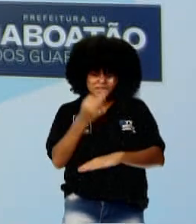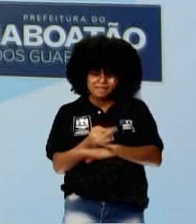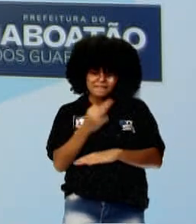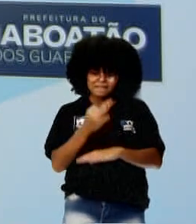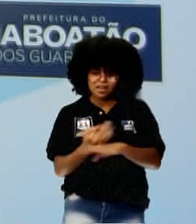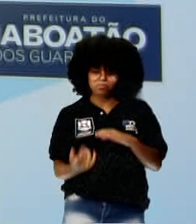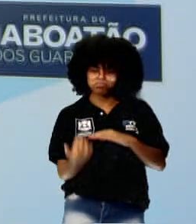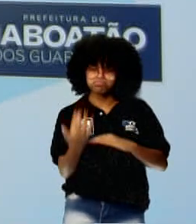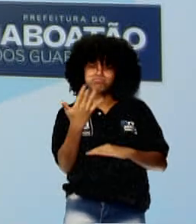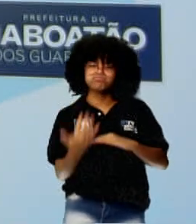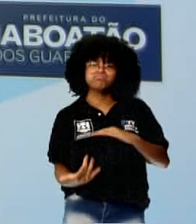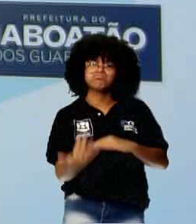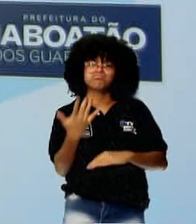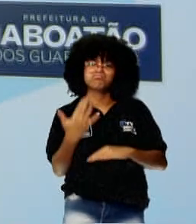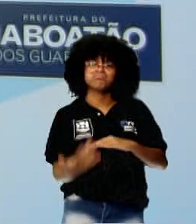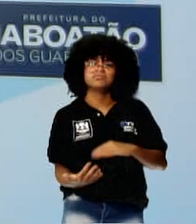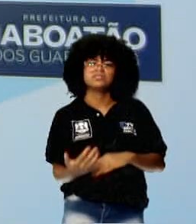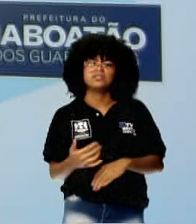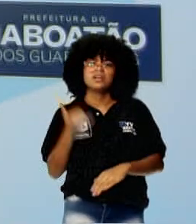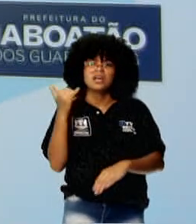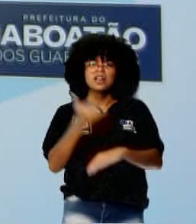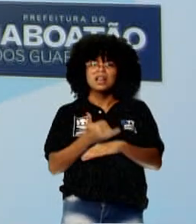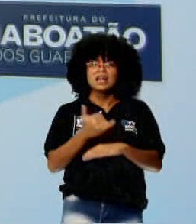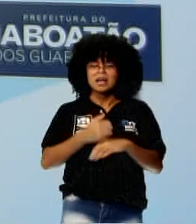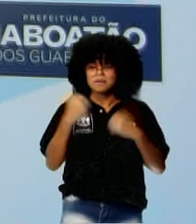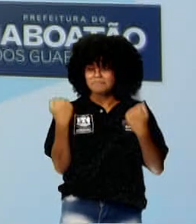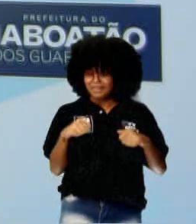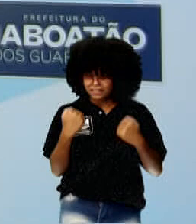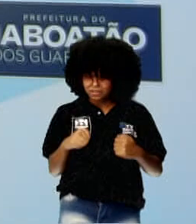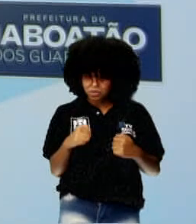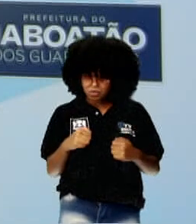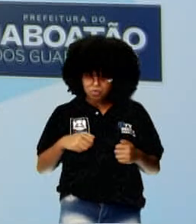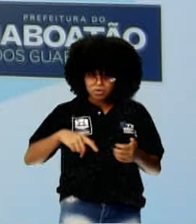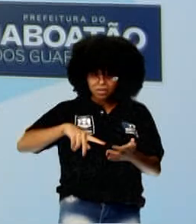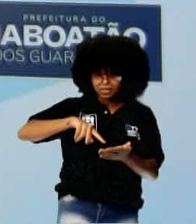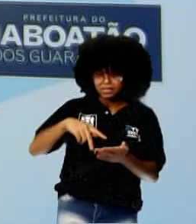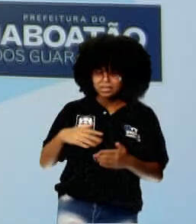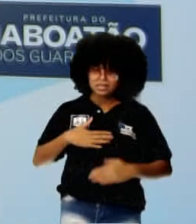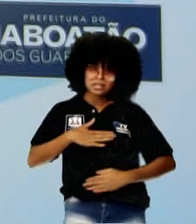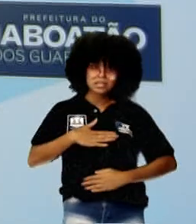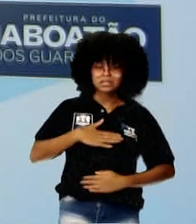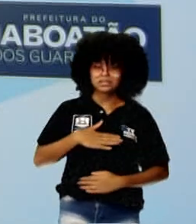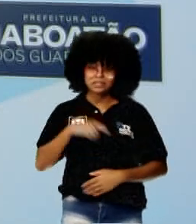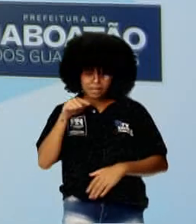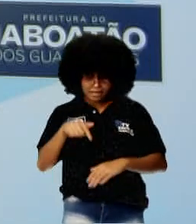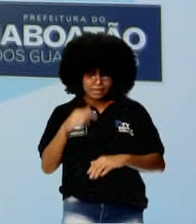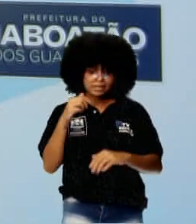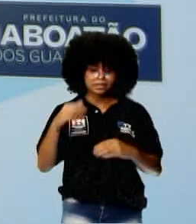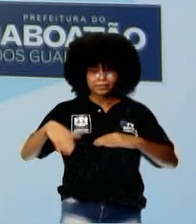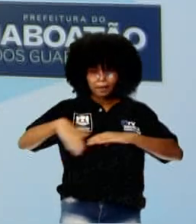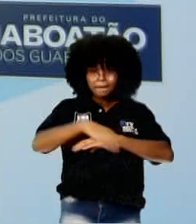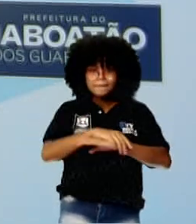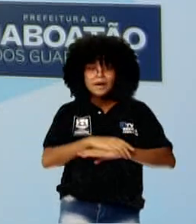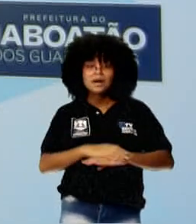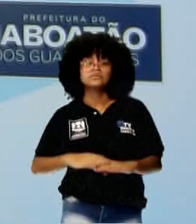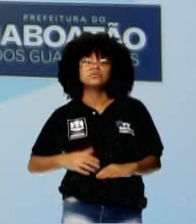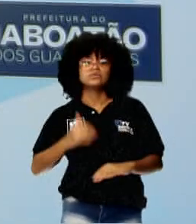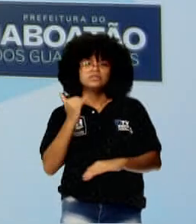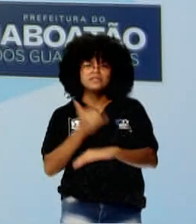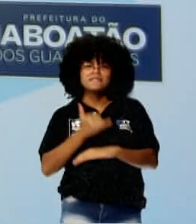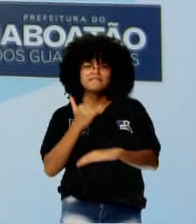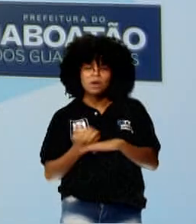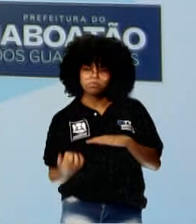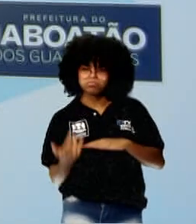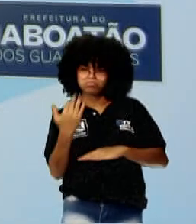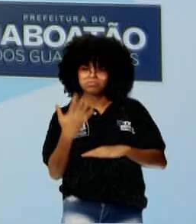rainha foi obrigada a dançar sobre eles até cair morta. Naquele reino, Branca de Neve e o